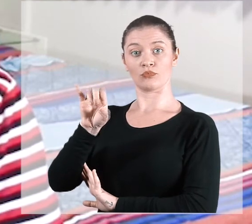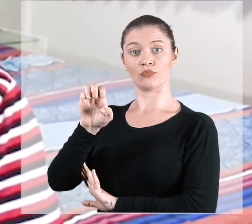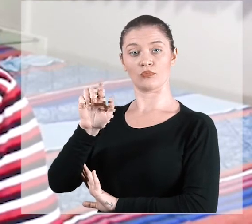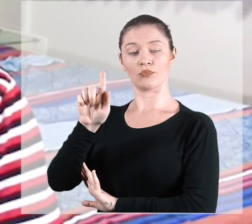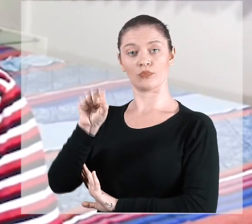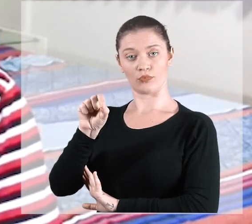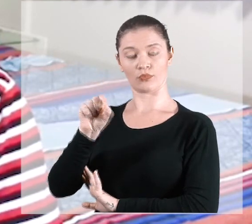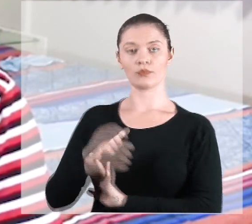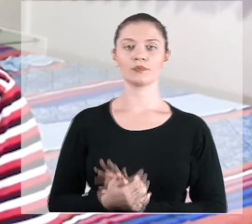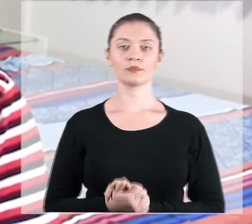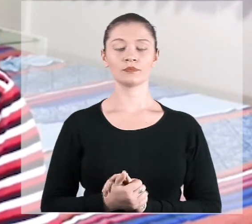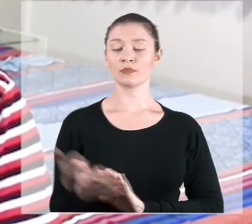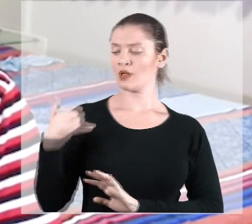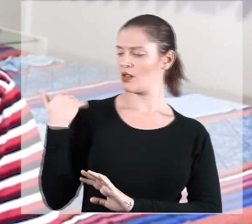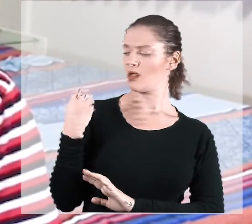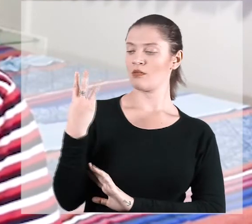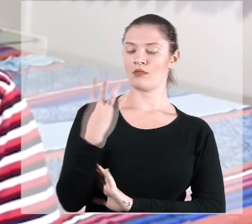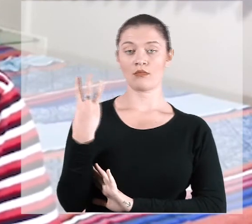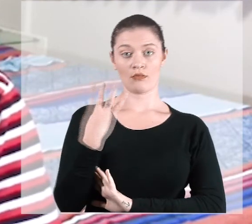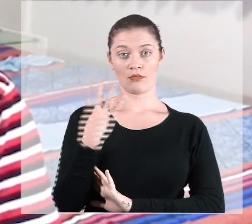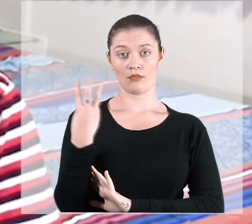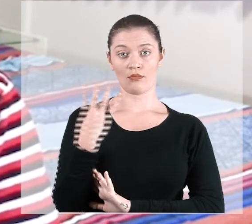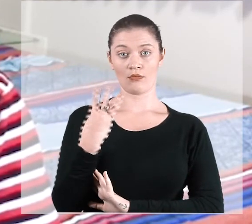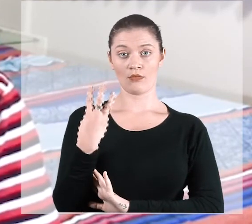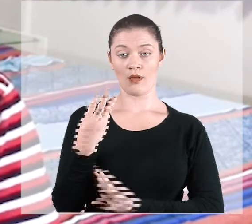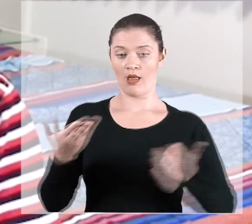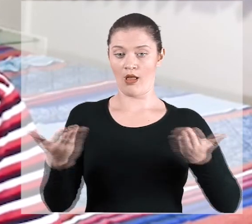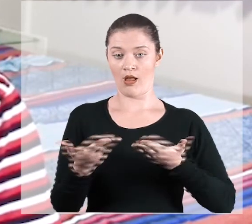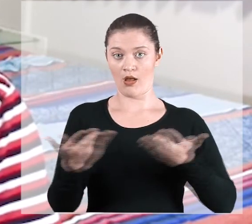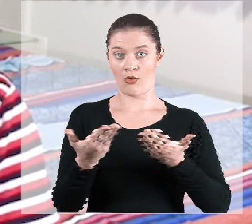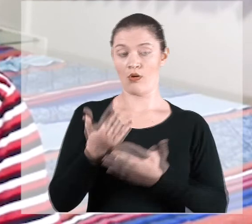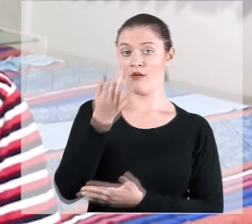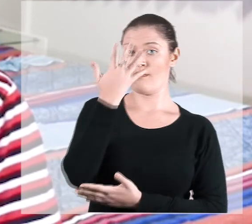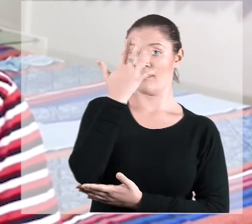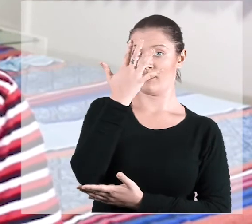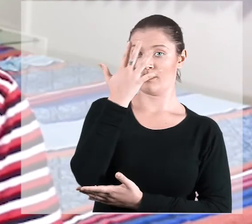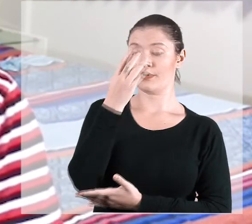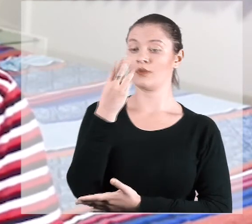Eu tenho 33 anos, vou completar 34 anos agora em fevereiro.